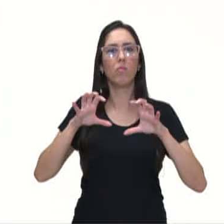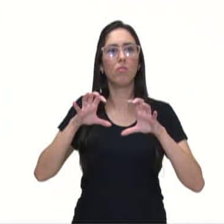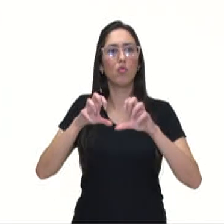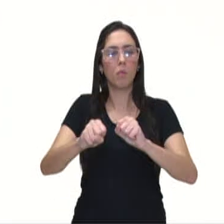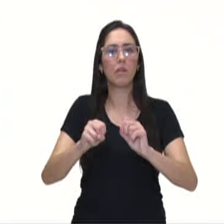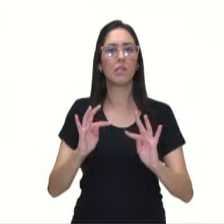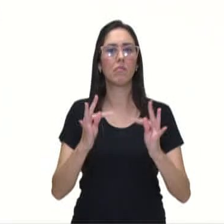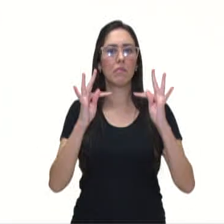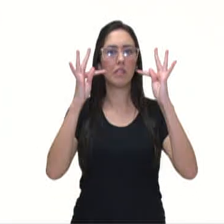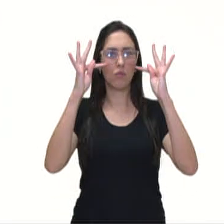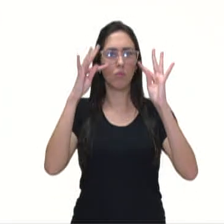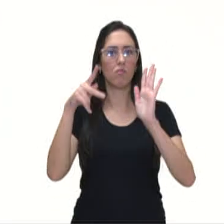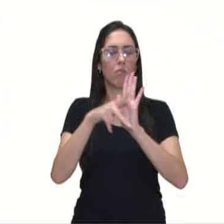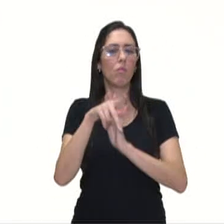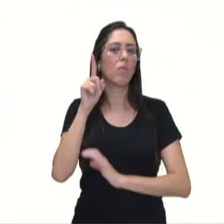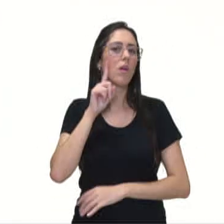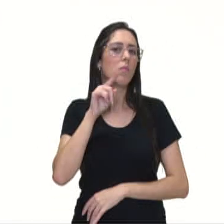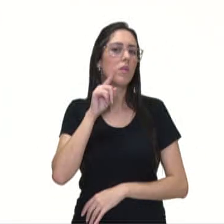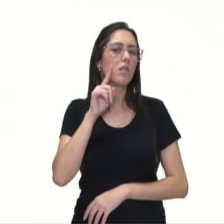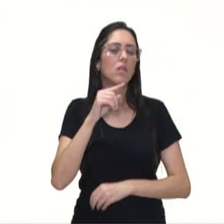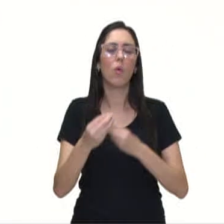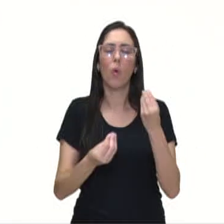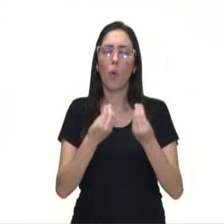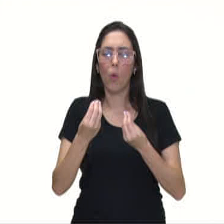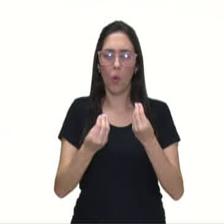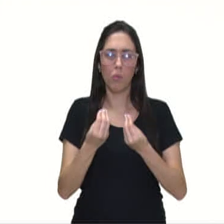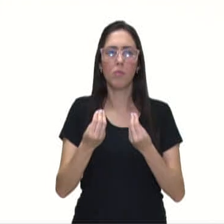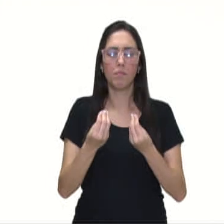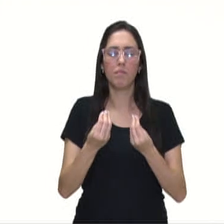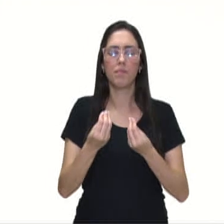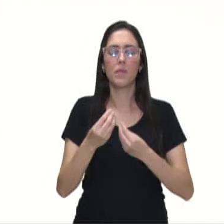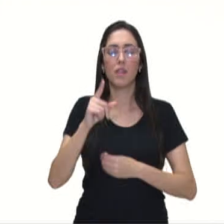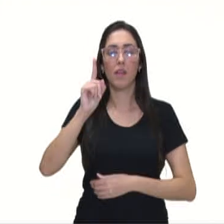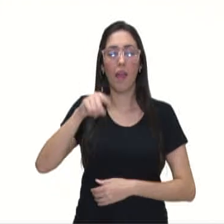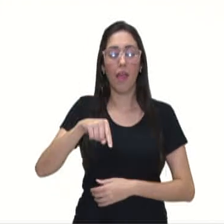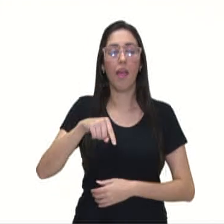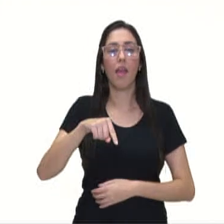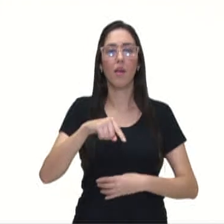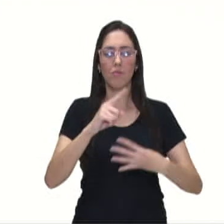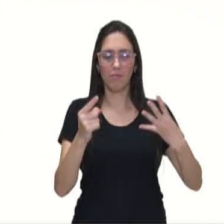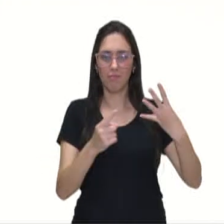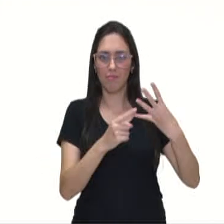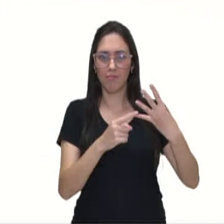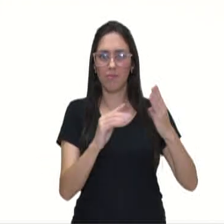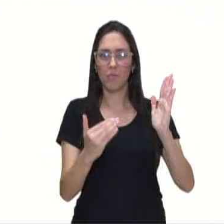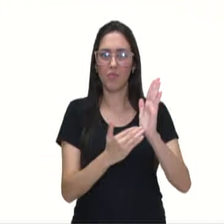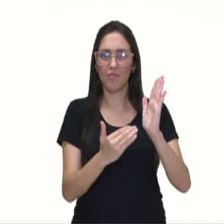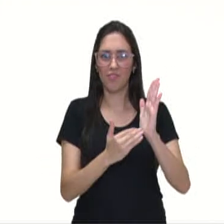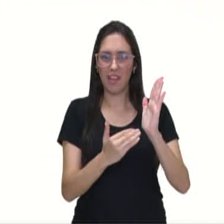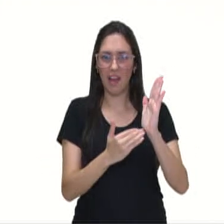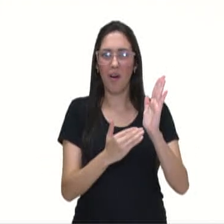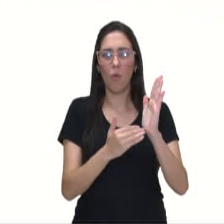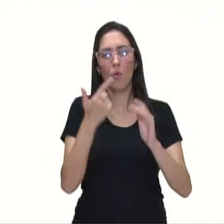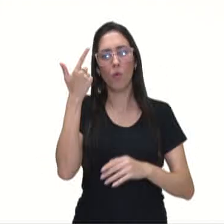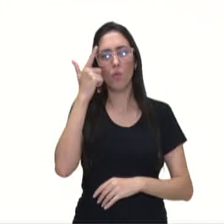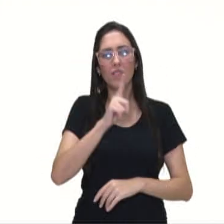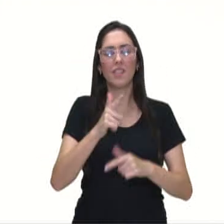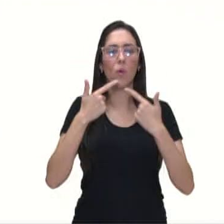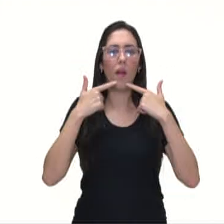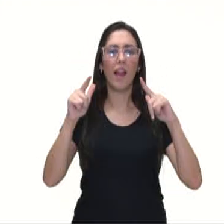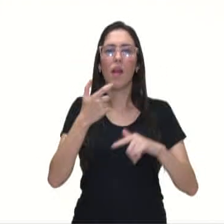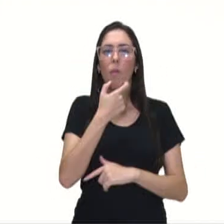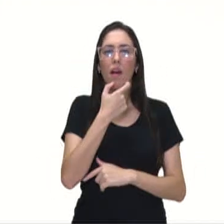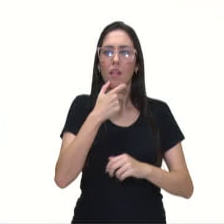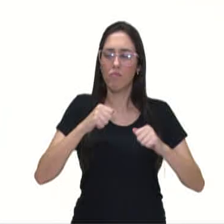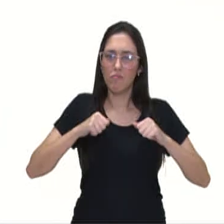final do século XX, que é essa que eu acabei de ler para vocês, foi a última fase da expansão da língua inglesa pelo mundo e